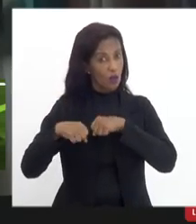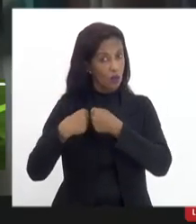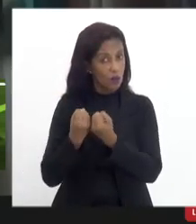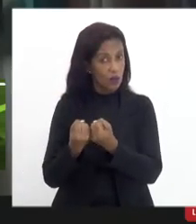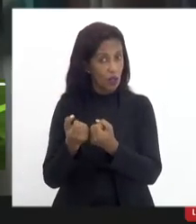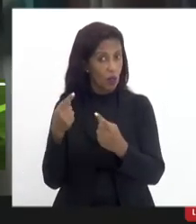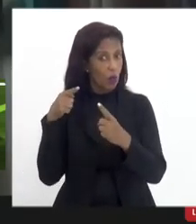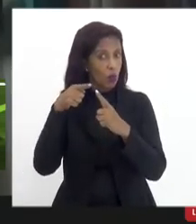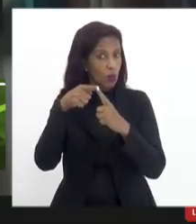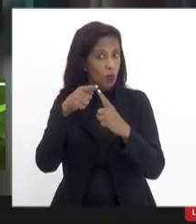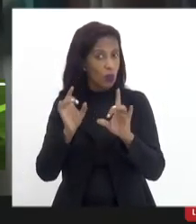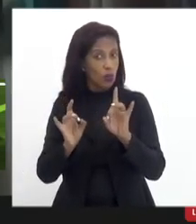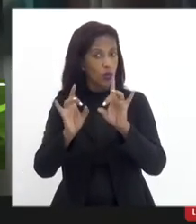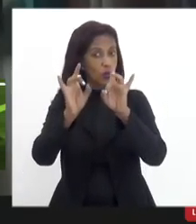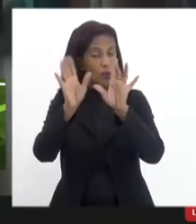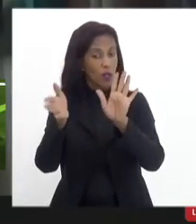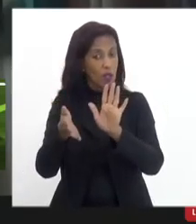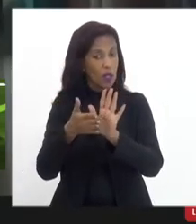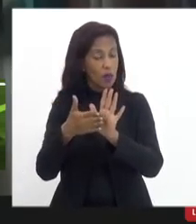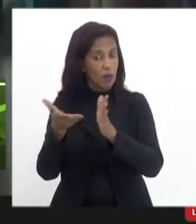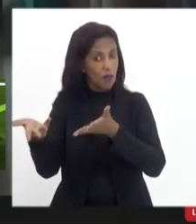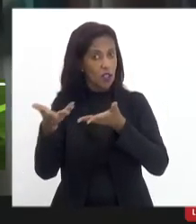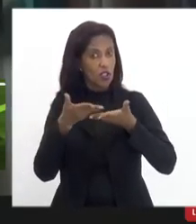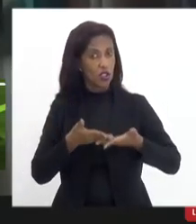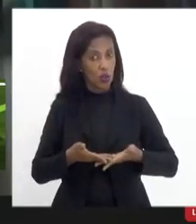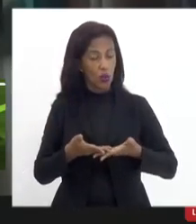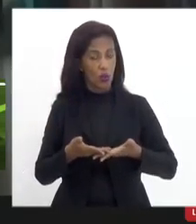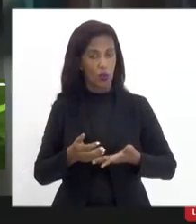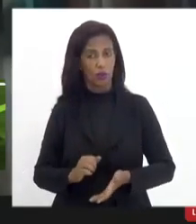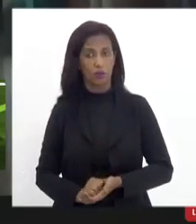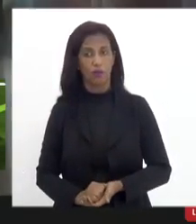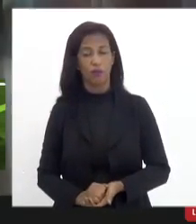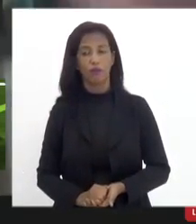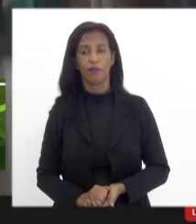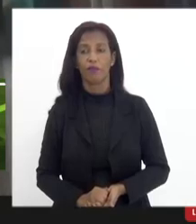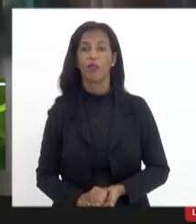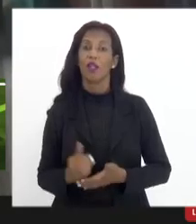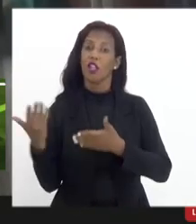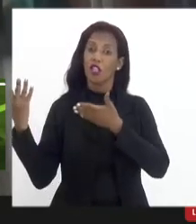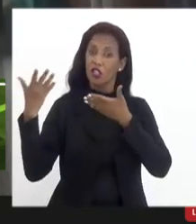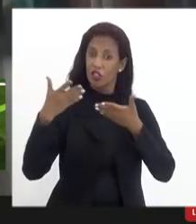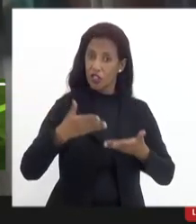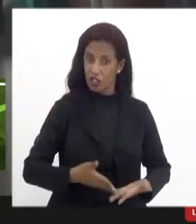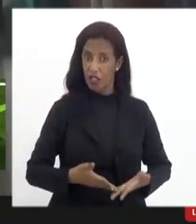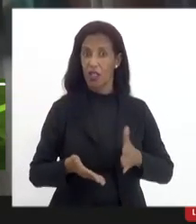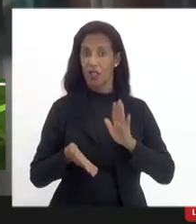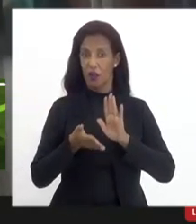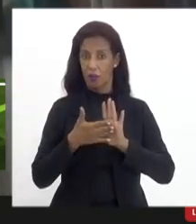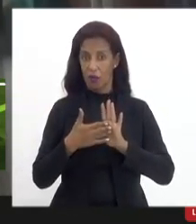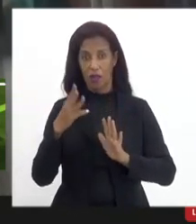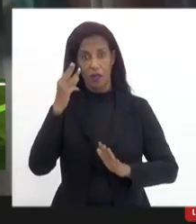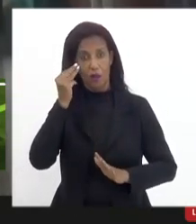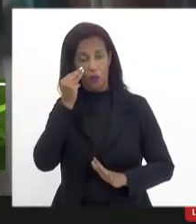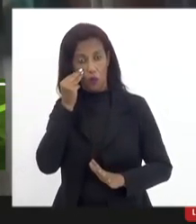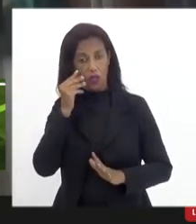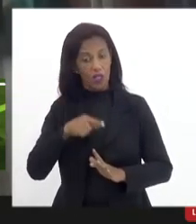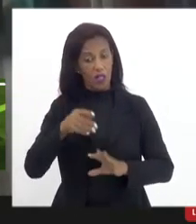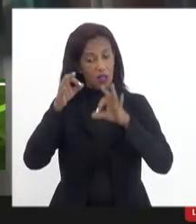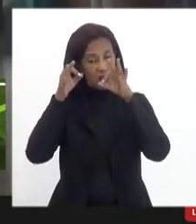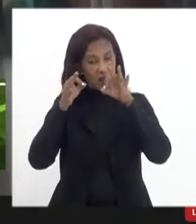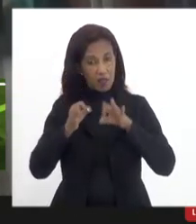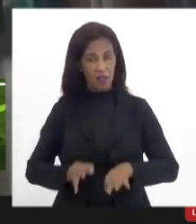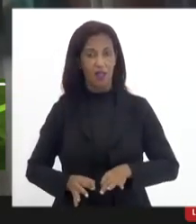objeto único e exclusivamente da demanda que chegou até o mandato dela. Quer dizer, chega até o mandato dela e ela faz exatamente isso